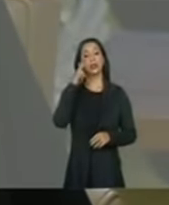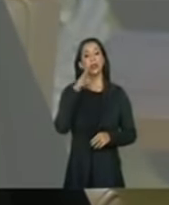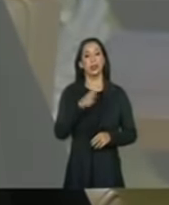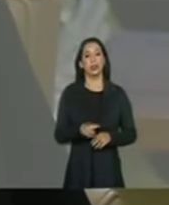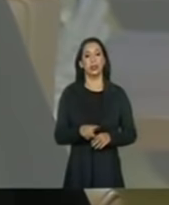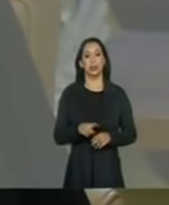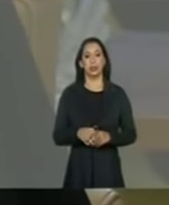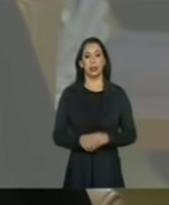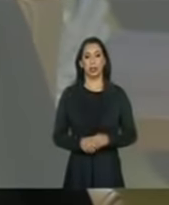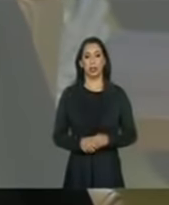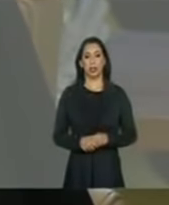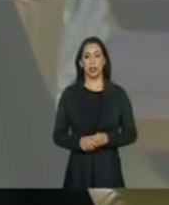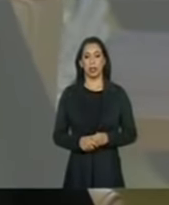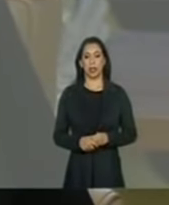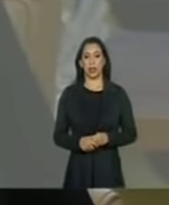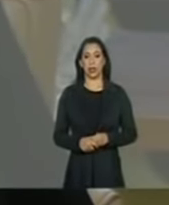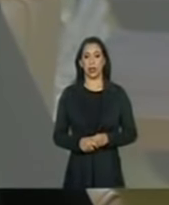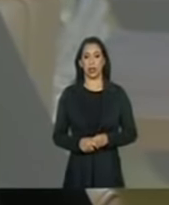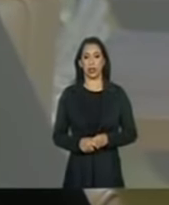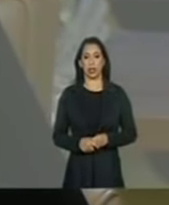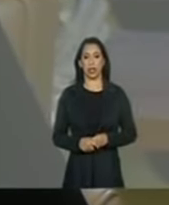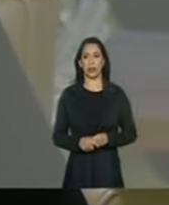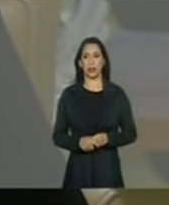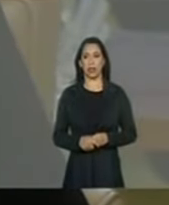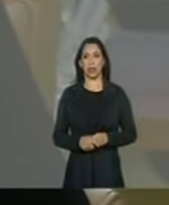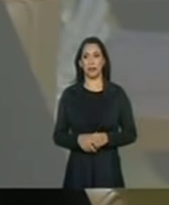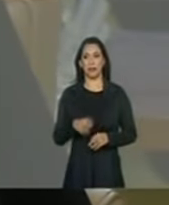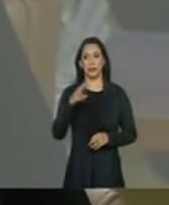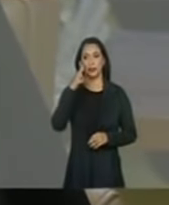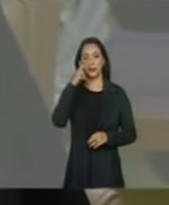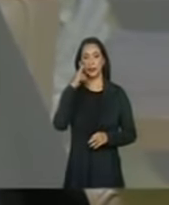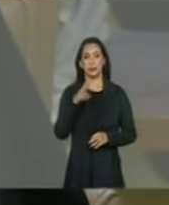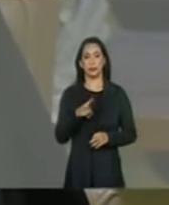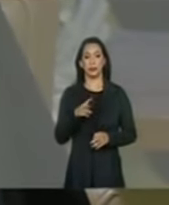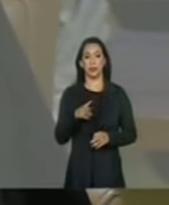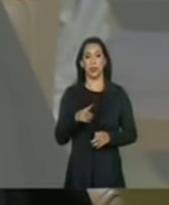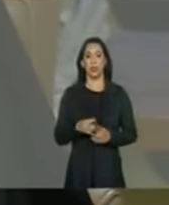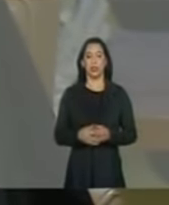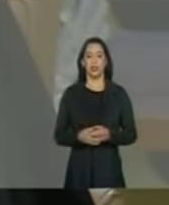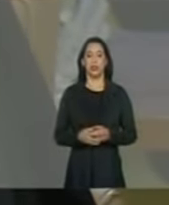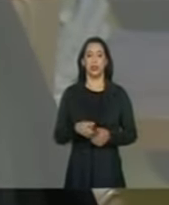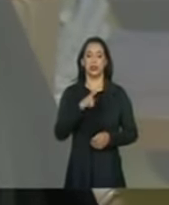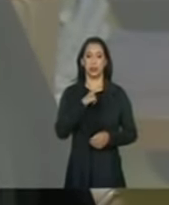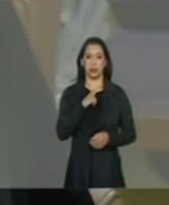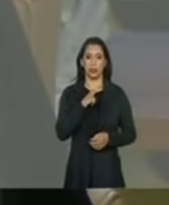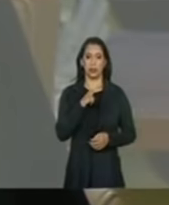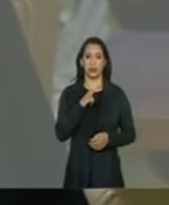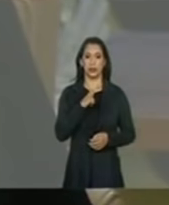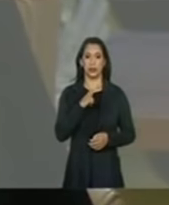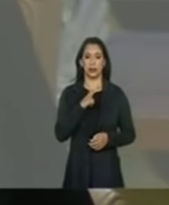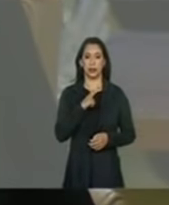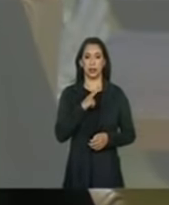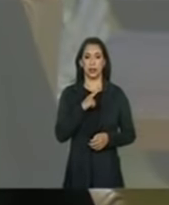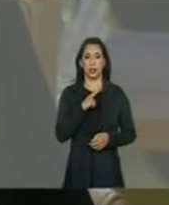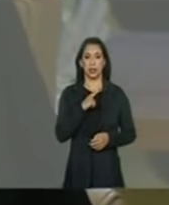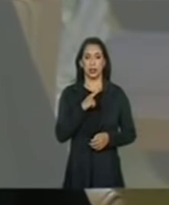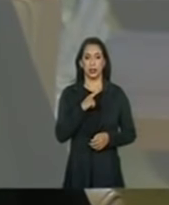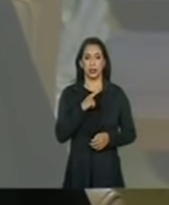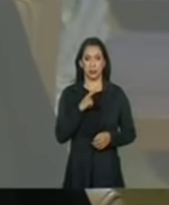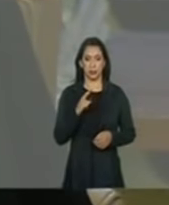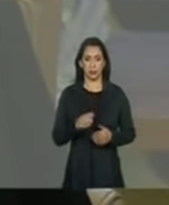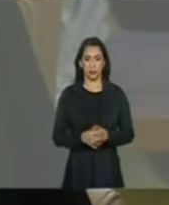denominada operação lava-jato revelam que ainda subsiste no âmago do aparelho